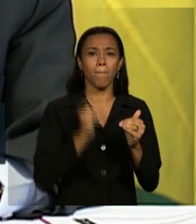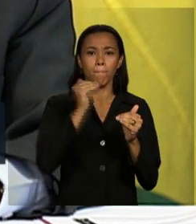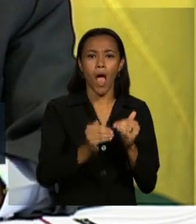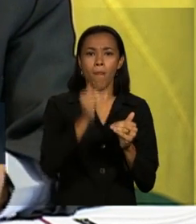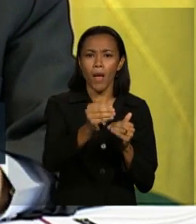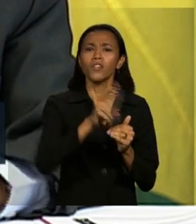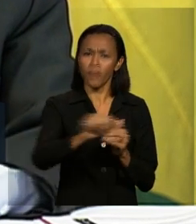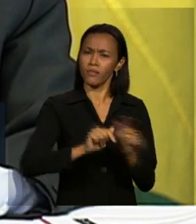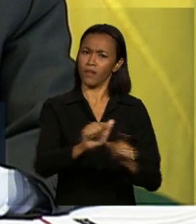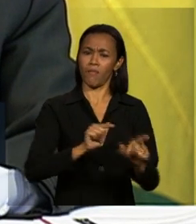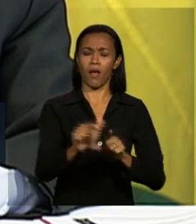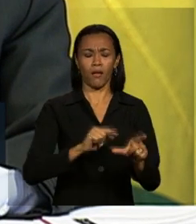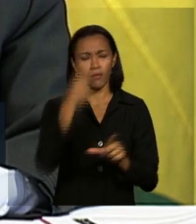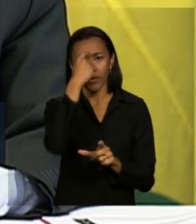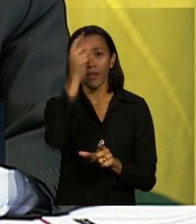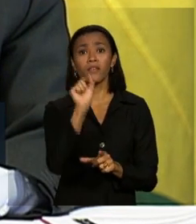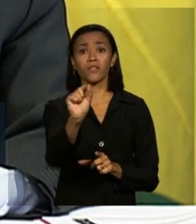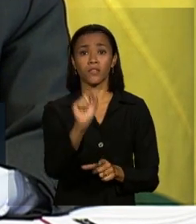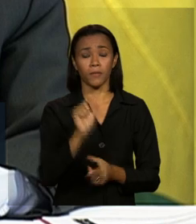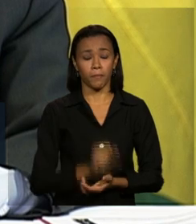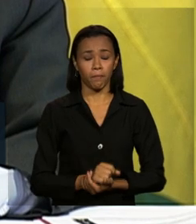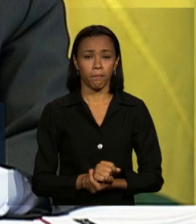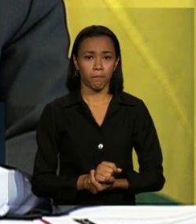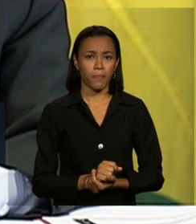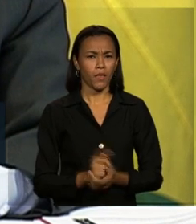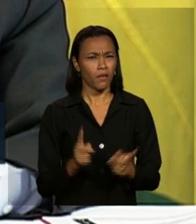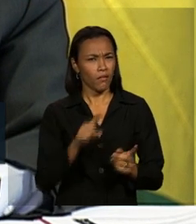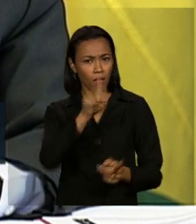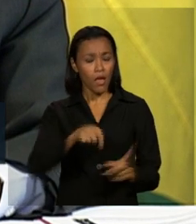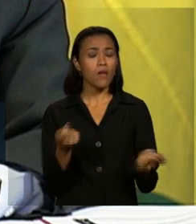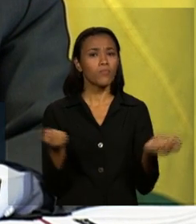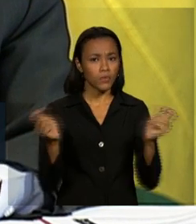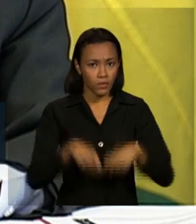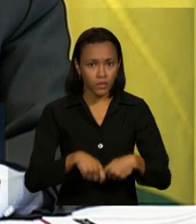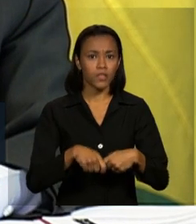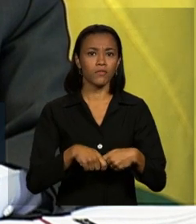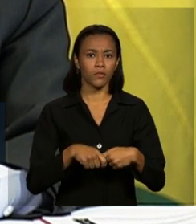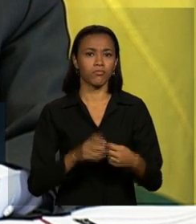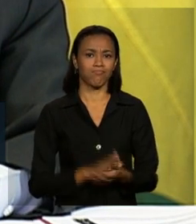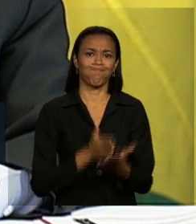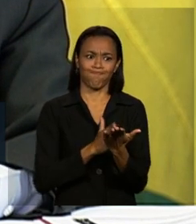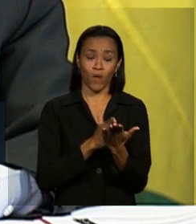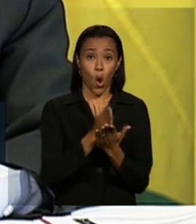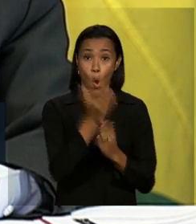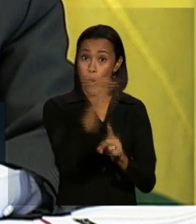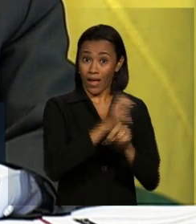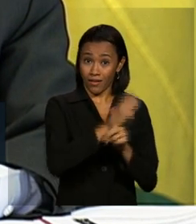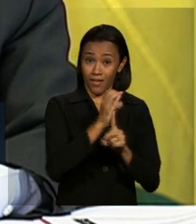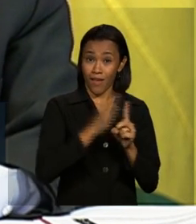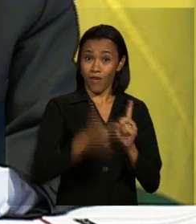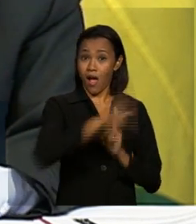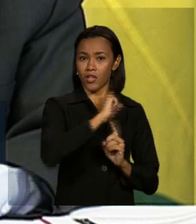trabalhar com a ideia de que e seja possível cumprir o cronograma que Foi